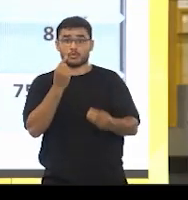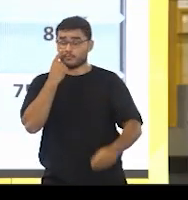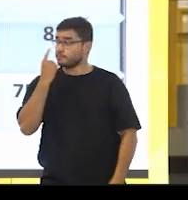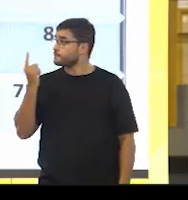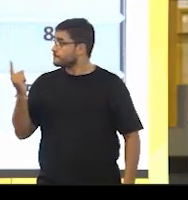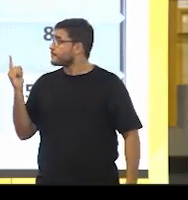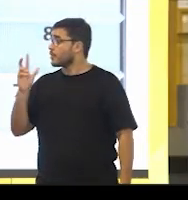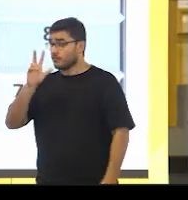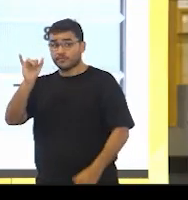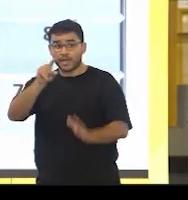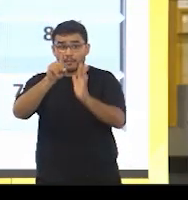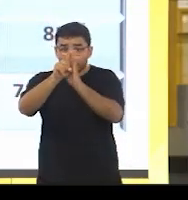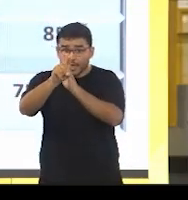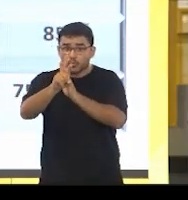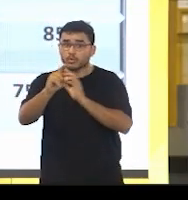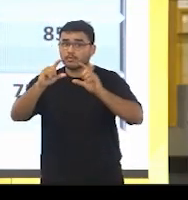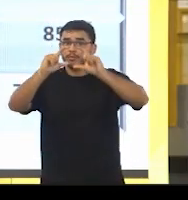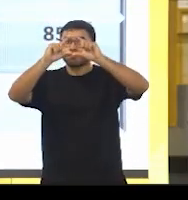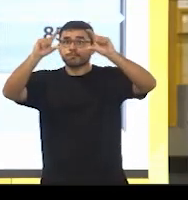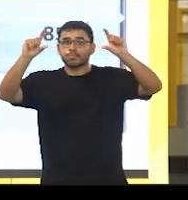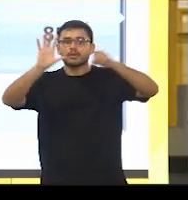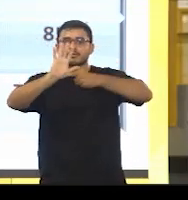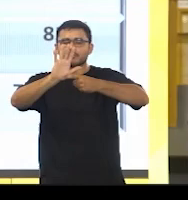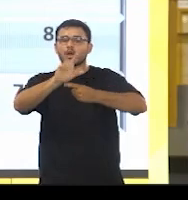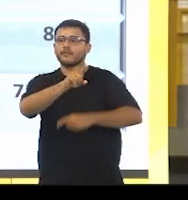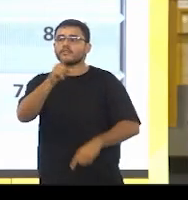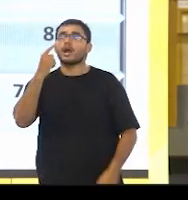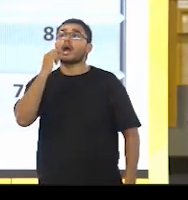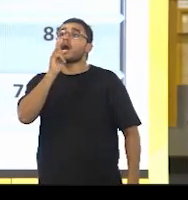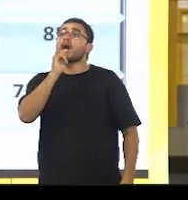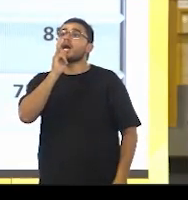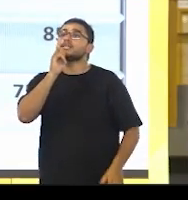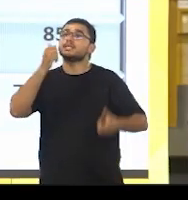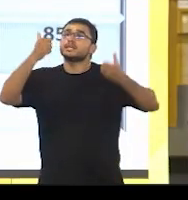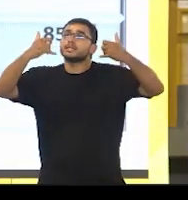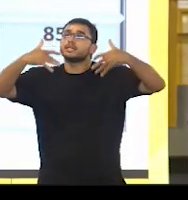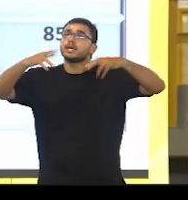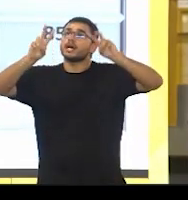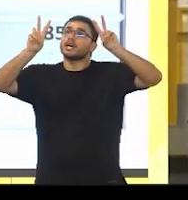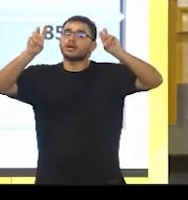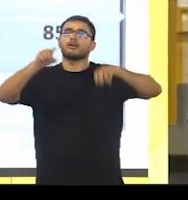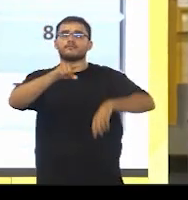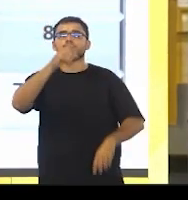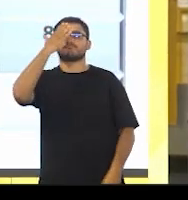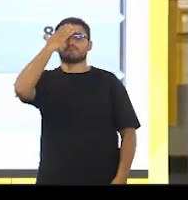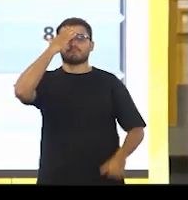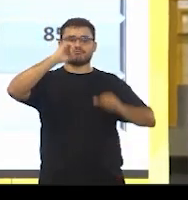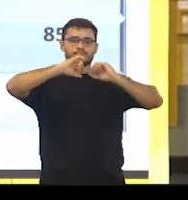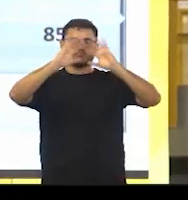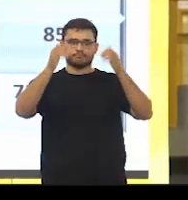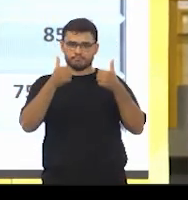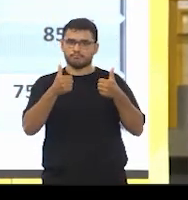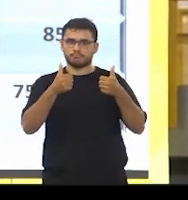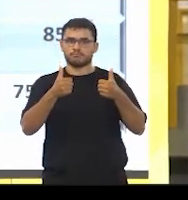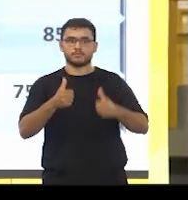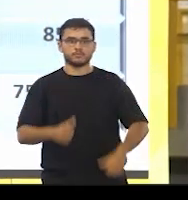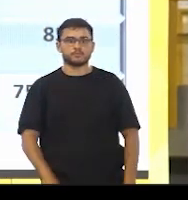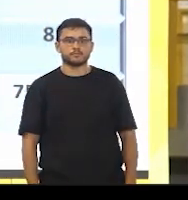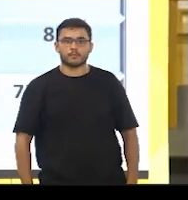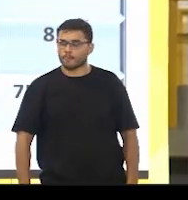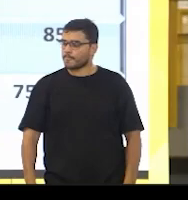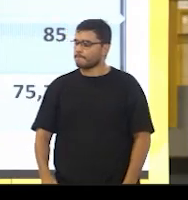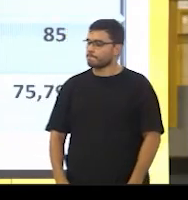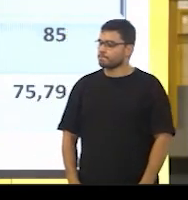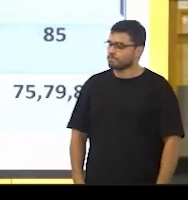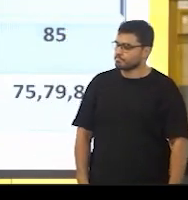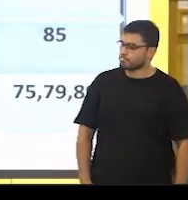está dizendo. Tá tranquilo assim, galera? Tem uma coisa que vocês vão ter que ficar ligados agora nas aulas. O que